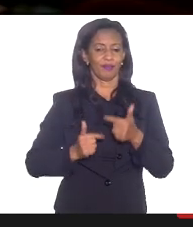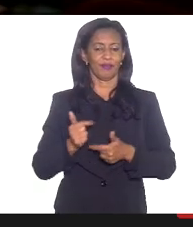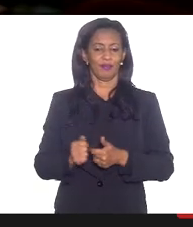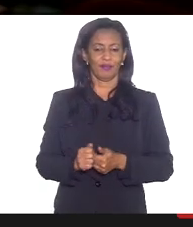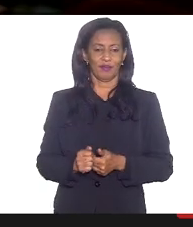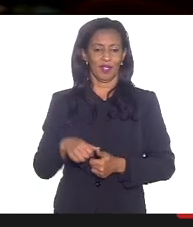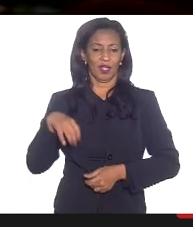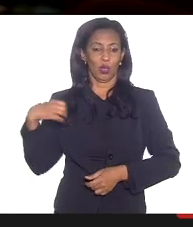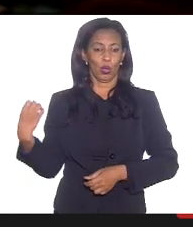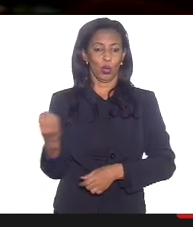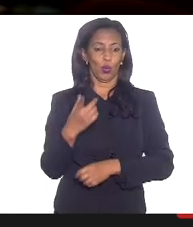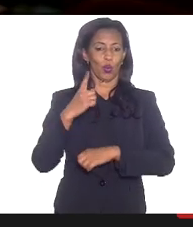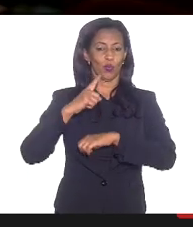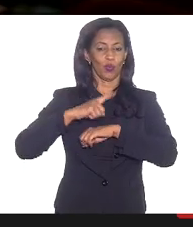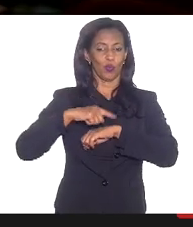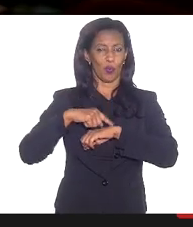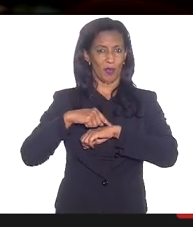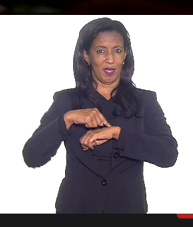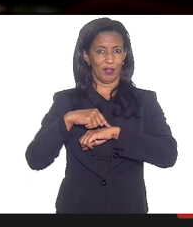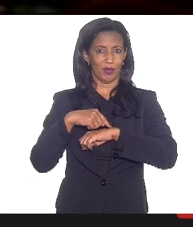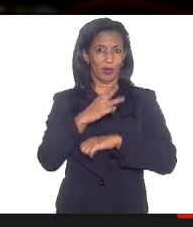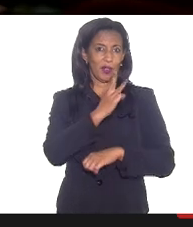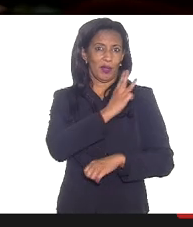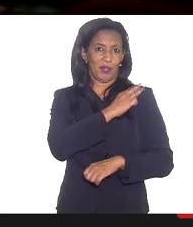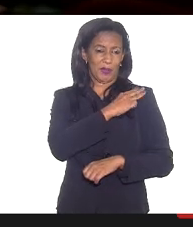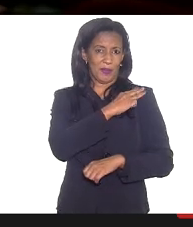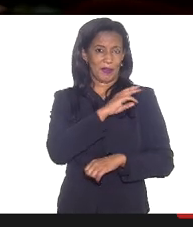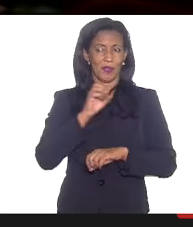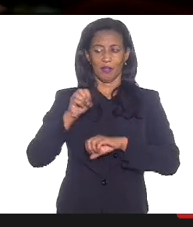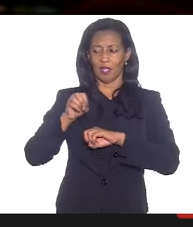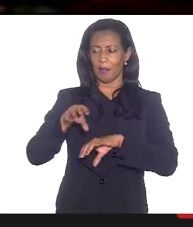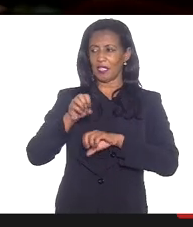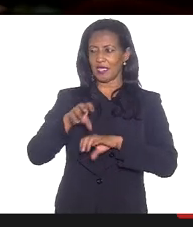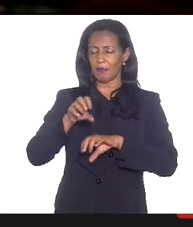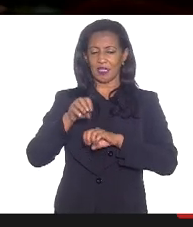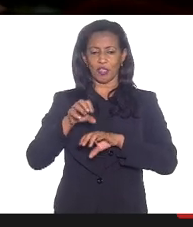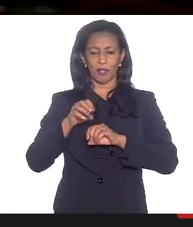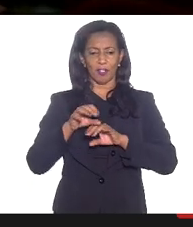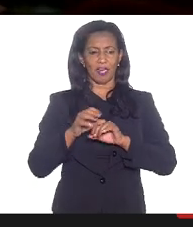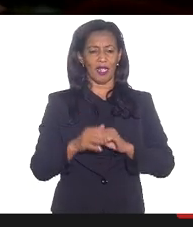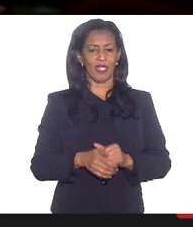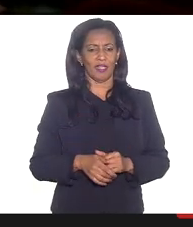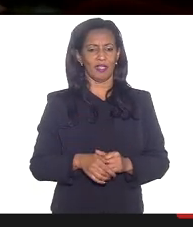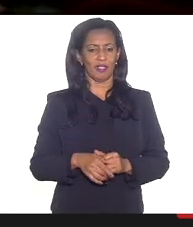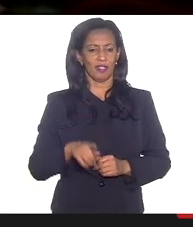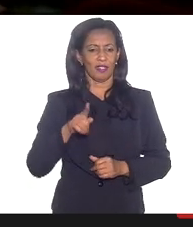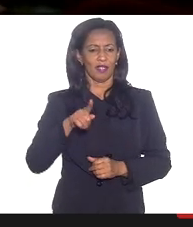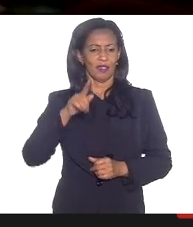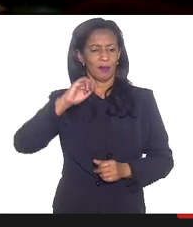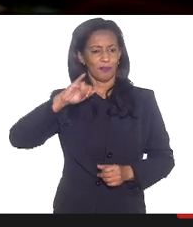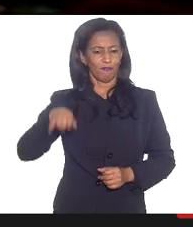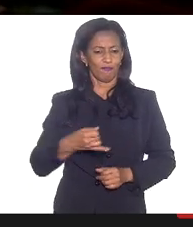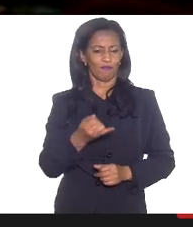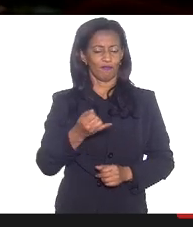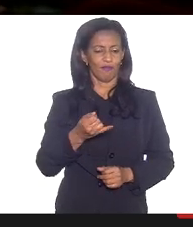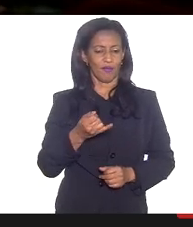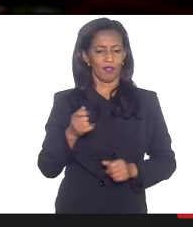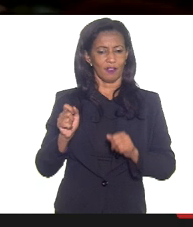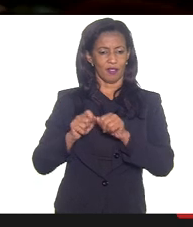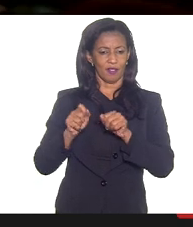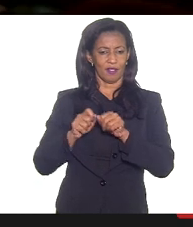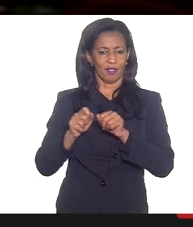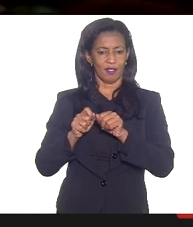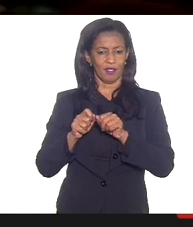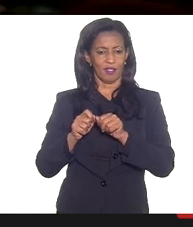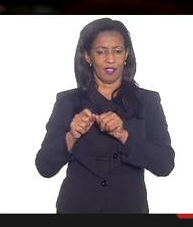desse novo momento do ensino médio, registrar aqui que foi possível ser feito de